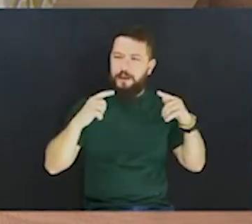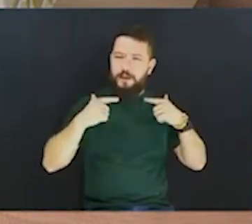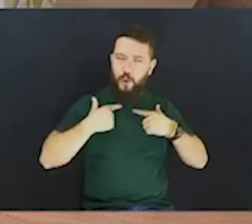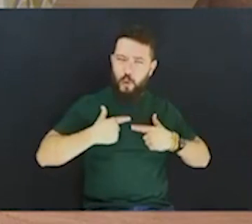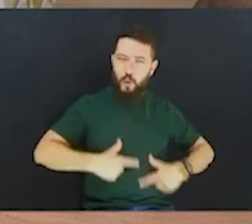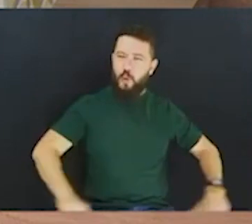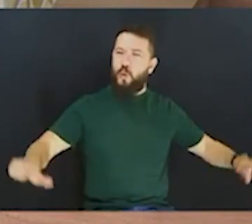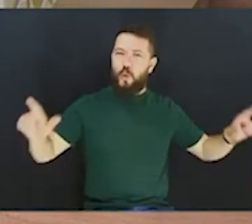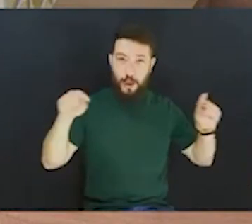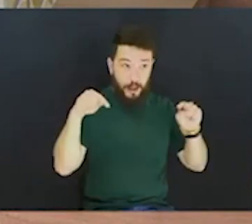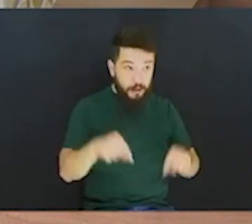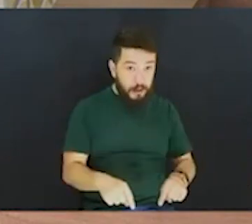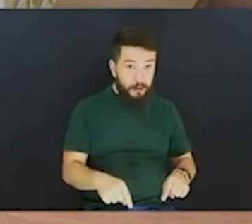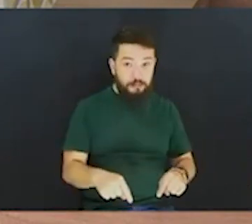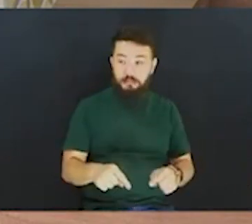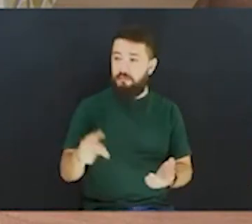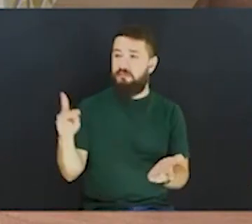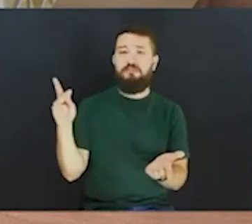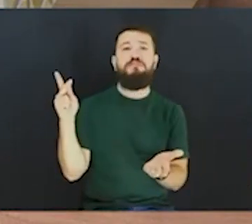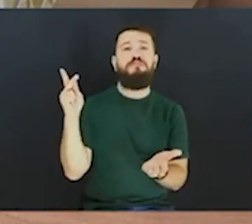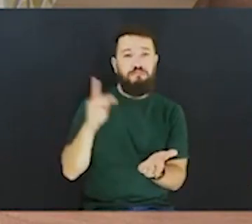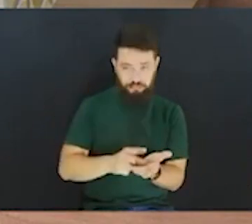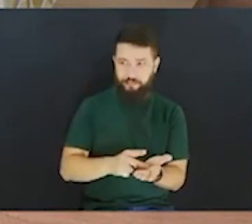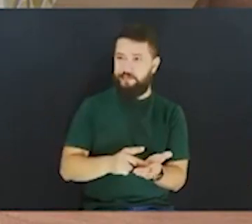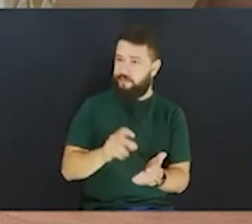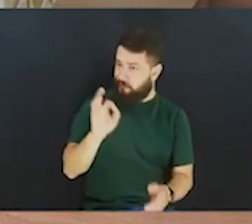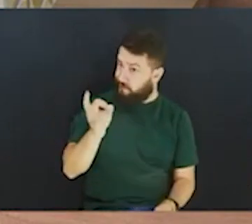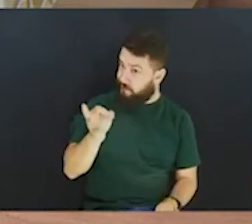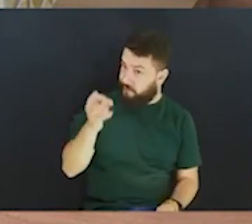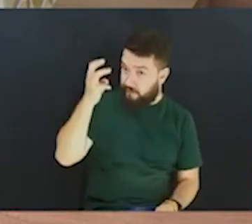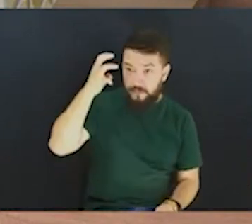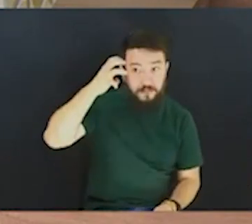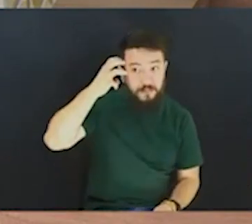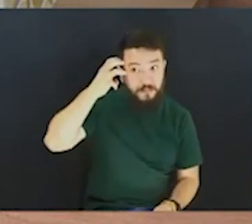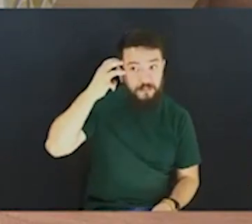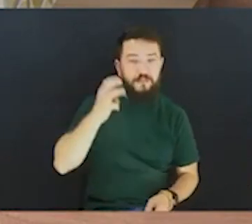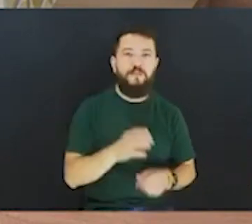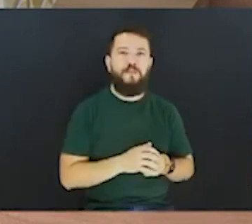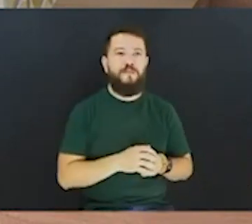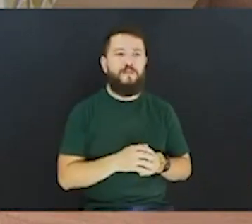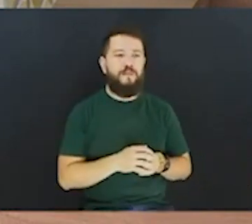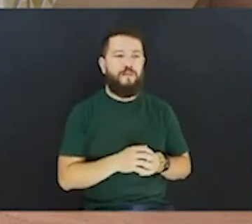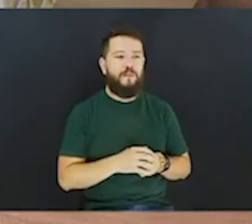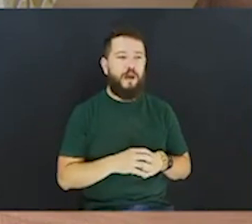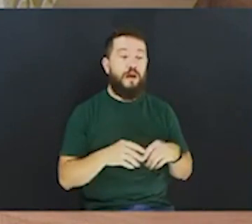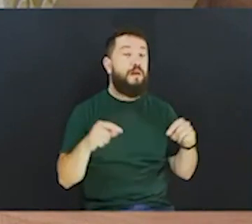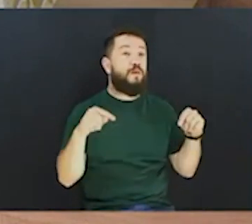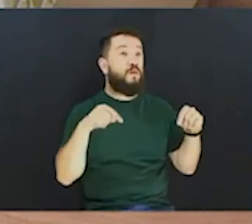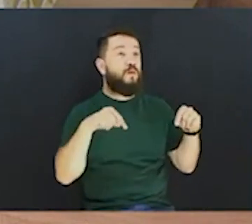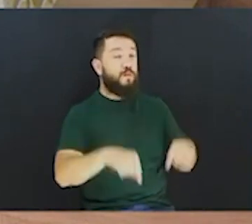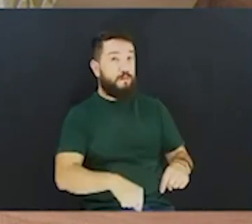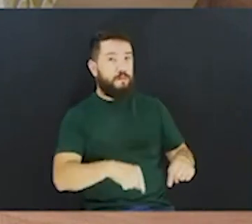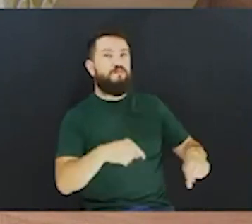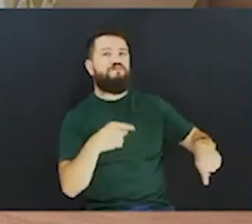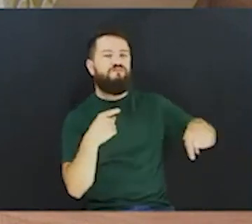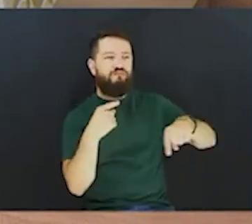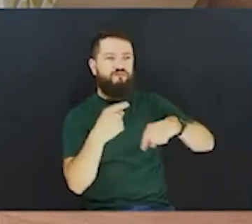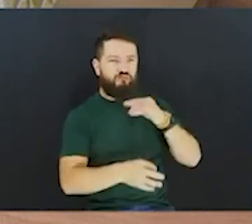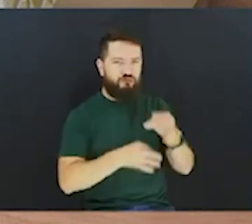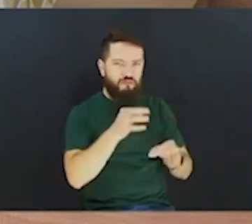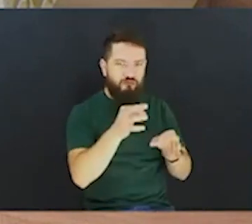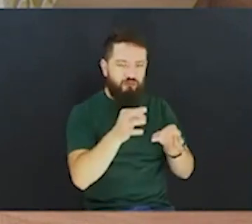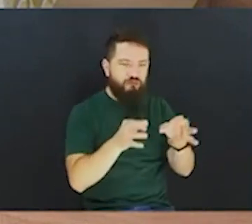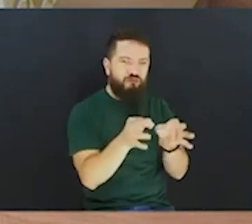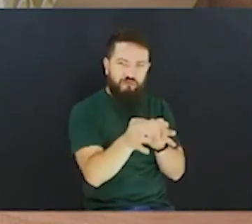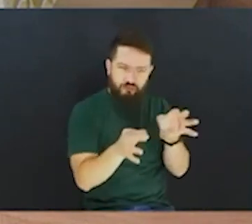Borba e é inegável resolver processos dessa magnitude dessa amplitude que envolvem muitas concessões